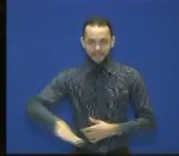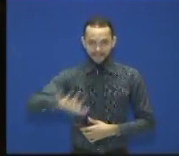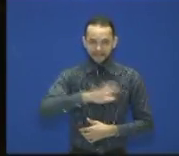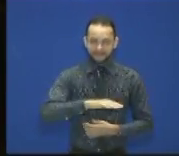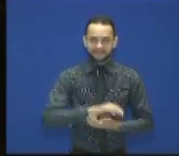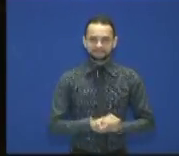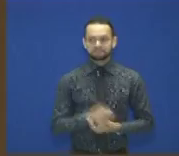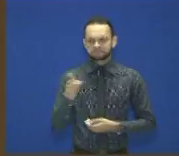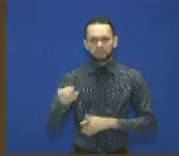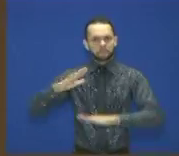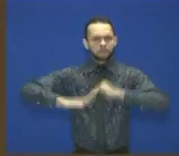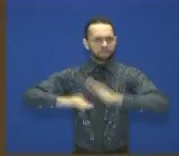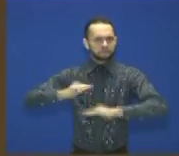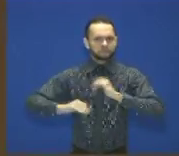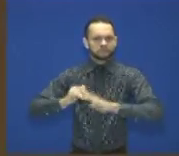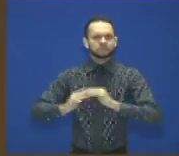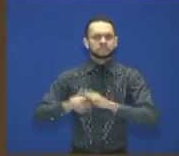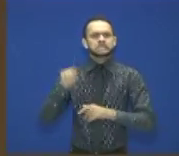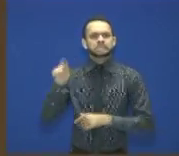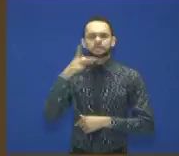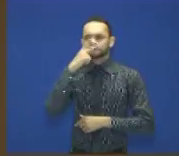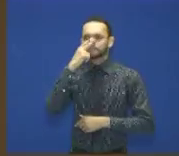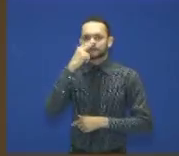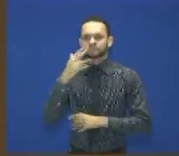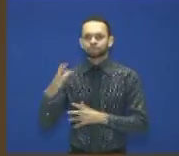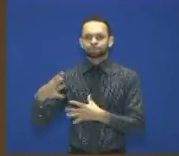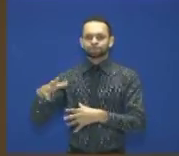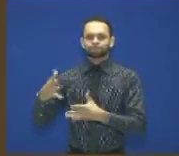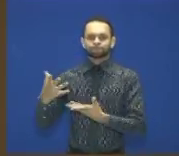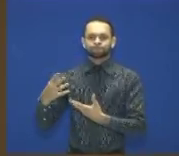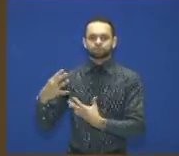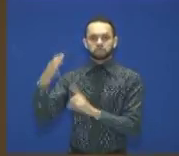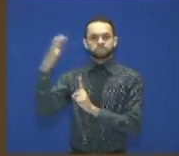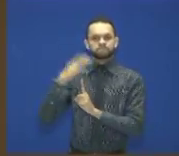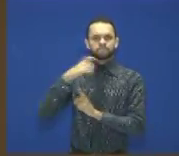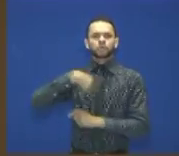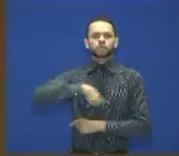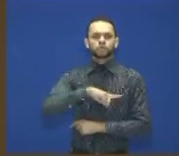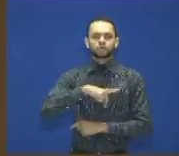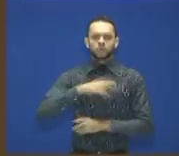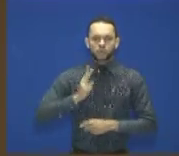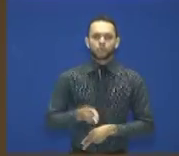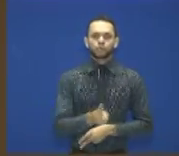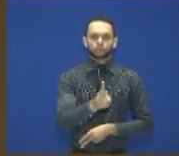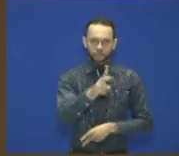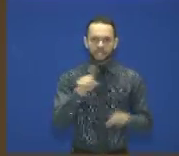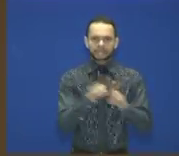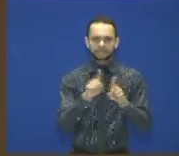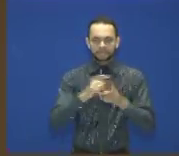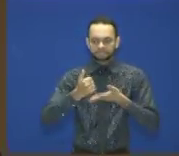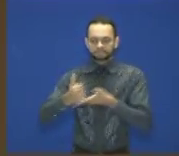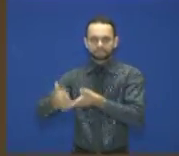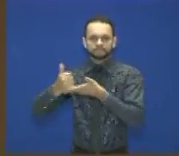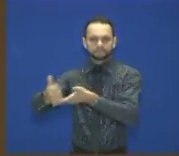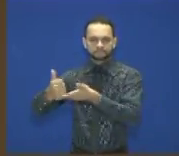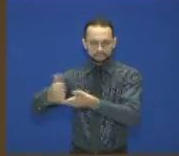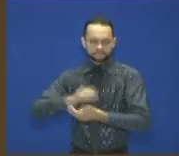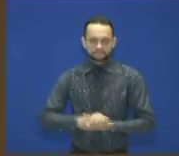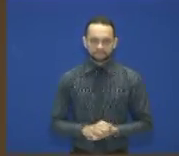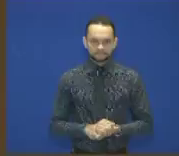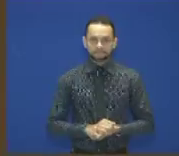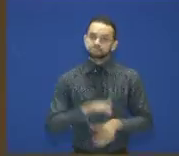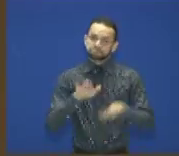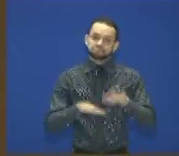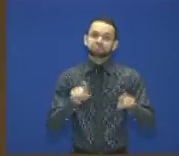Profissionais esses que muitas vezes nos inspiram e nos fazem querer continuar e também poder contribuir. E até mesmo